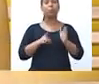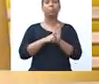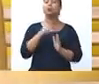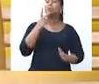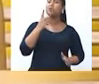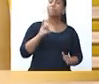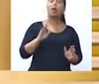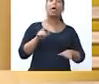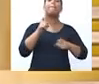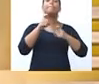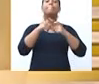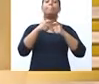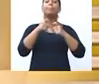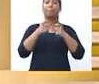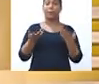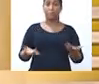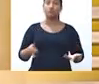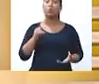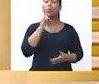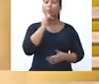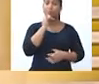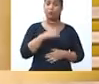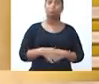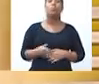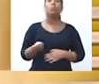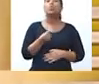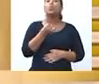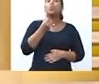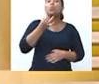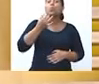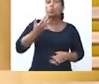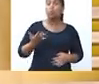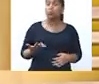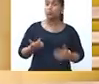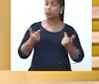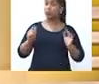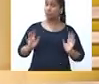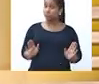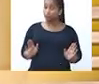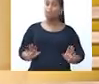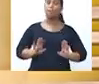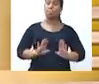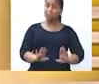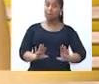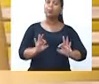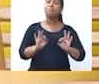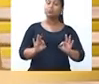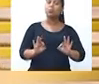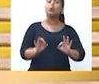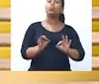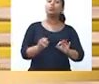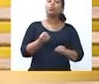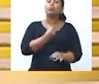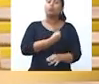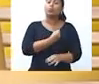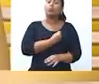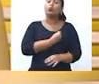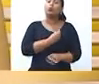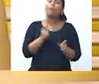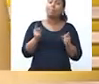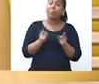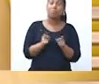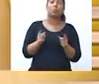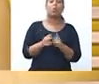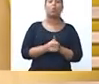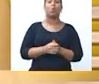brinco, falar os médicos, por exemplo, quantos, veja, não é que não tem, mas certamente eu tenho um número menor, por